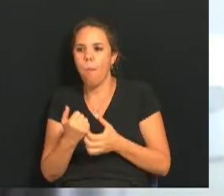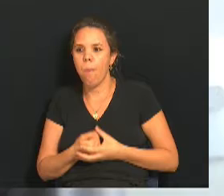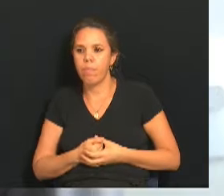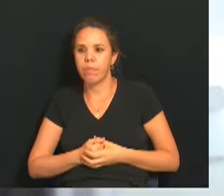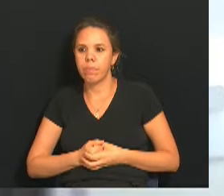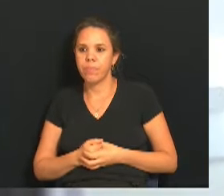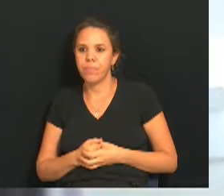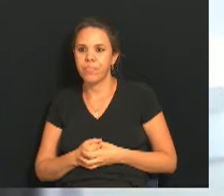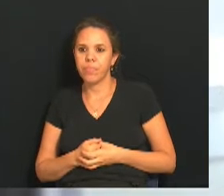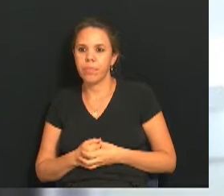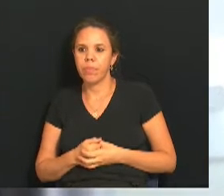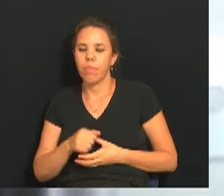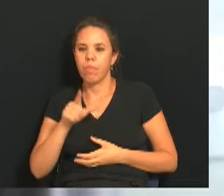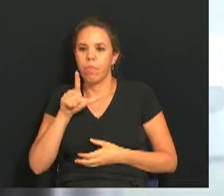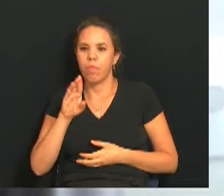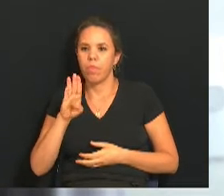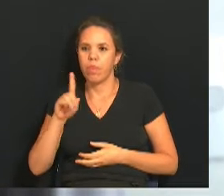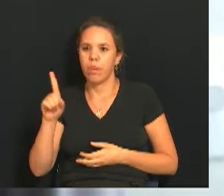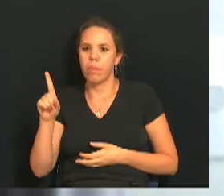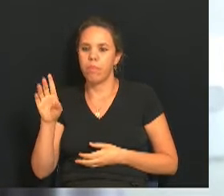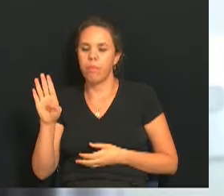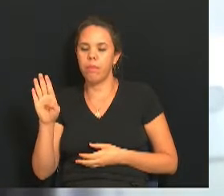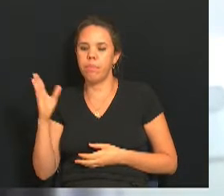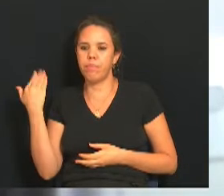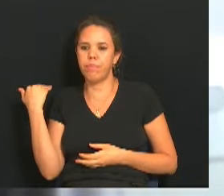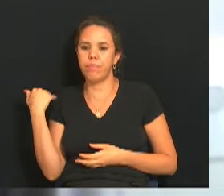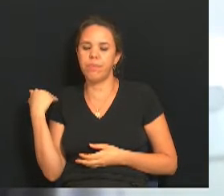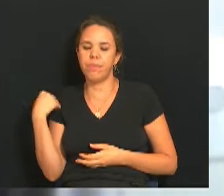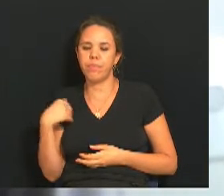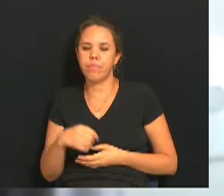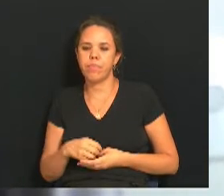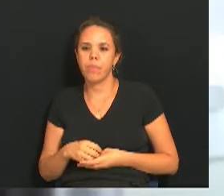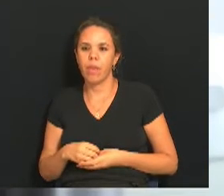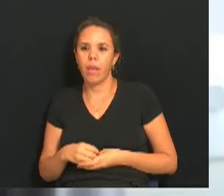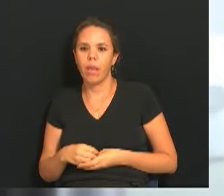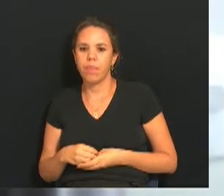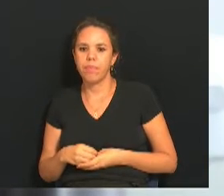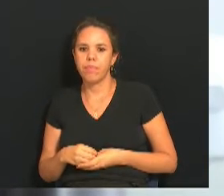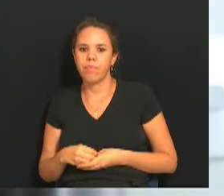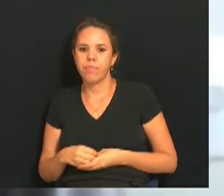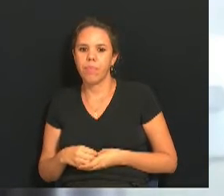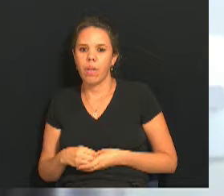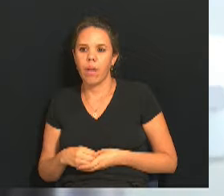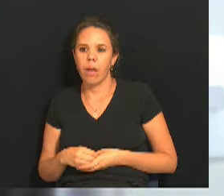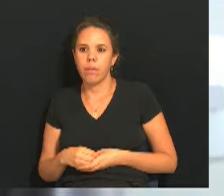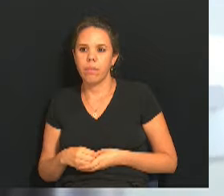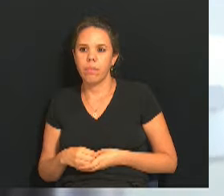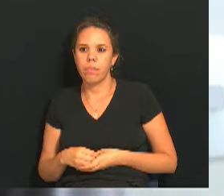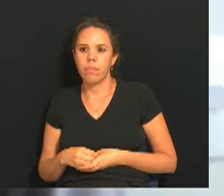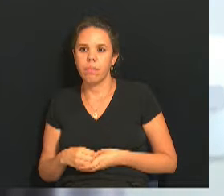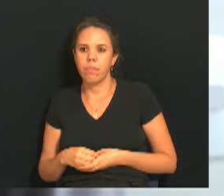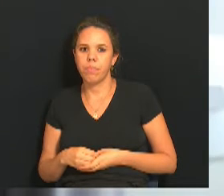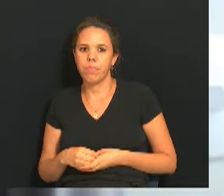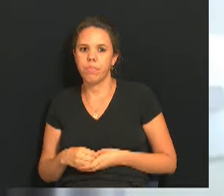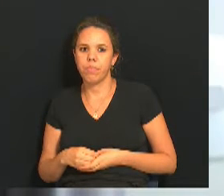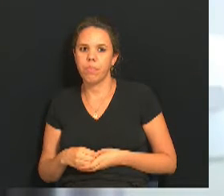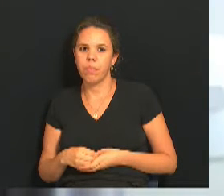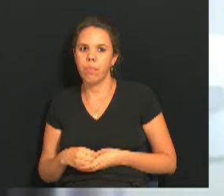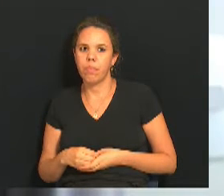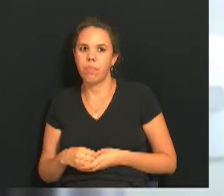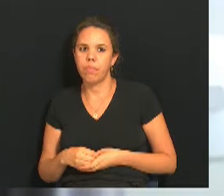própria LDB, e naquele momento a gente começou a discutir com o conselho a possibilidade